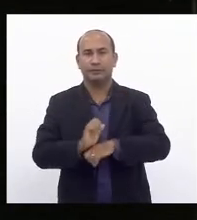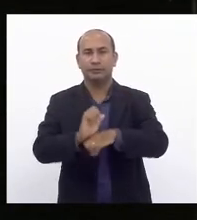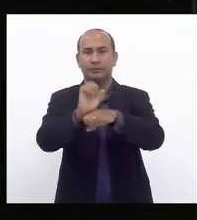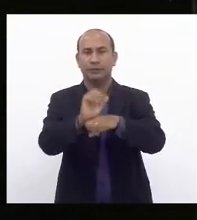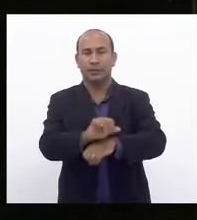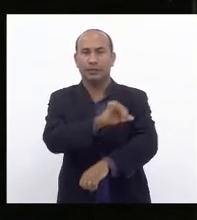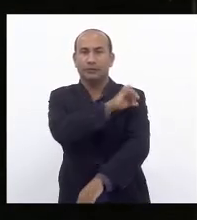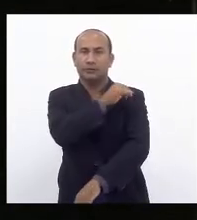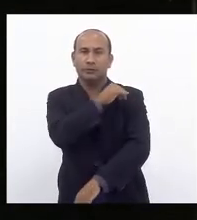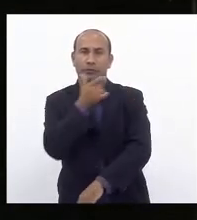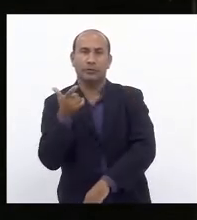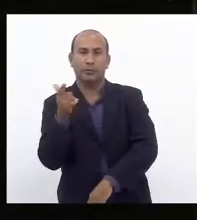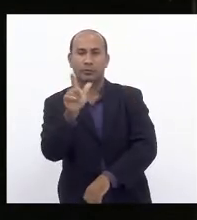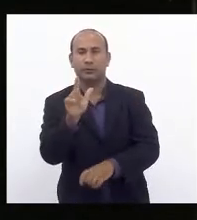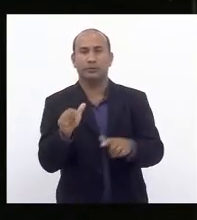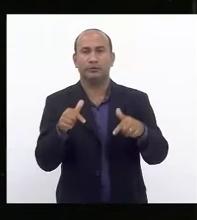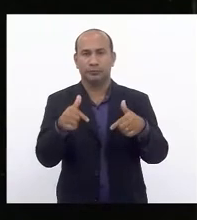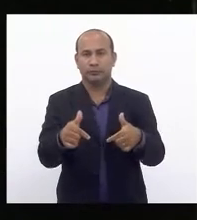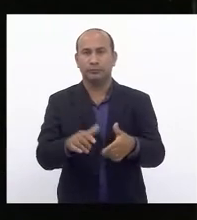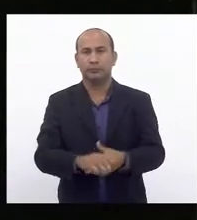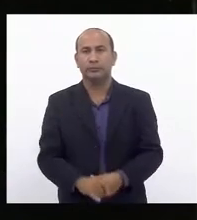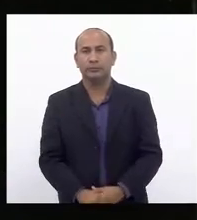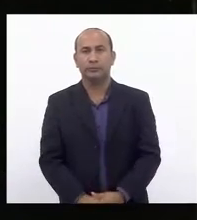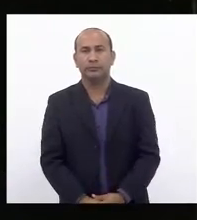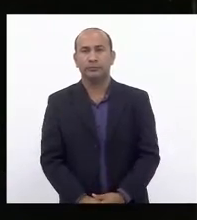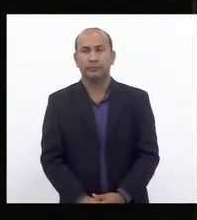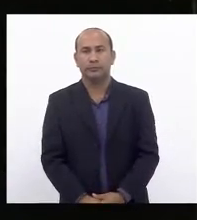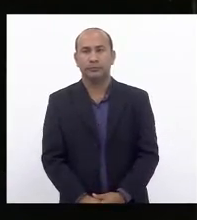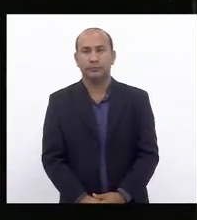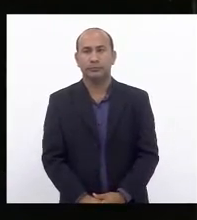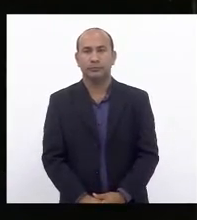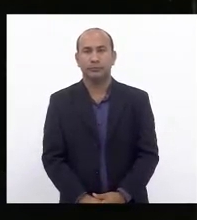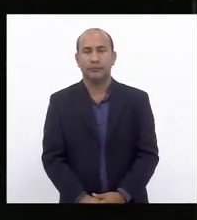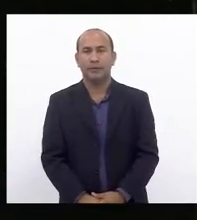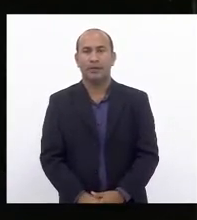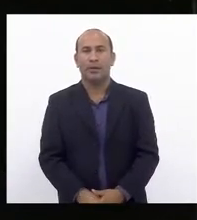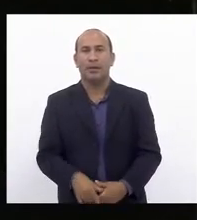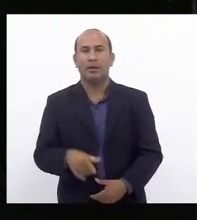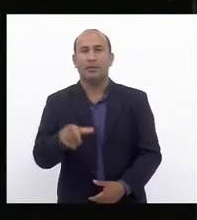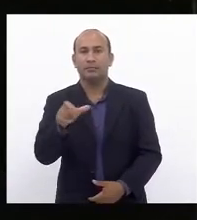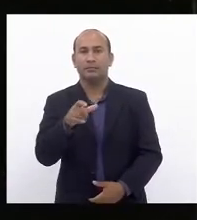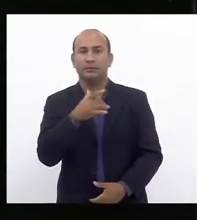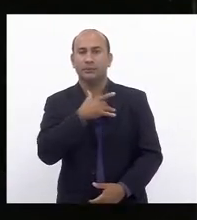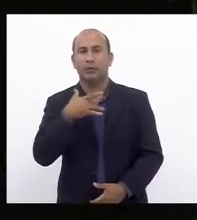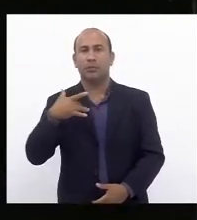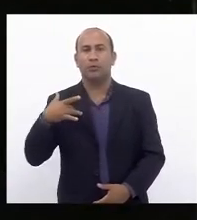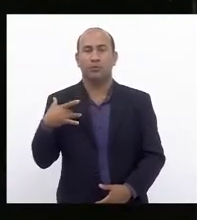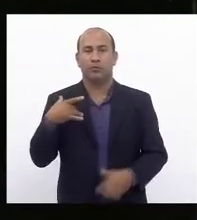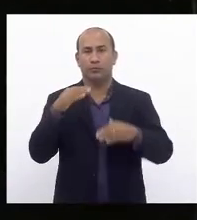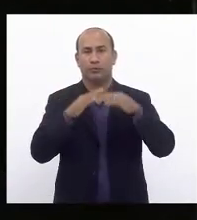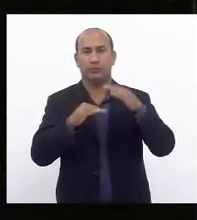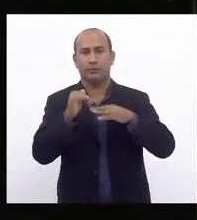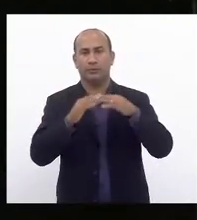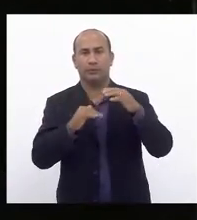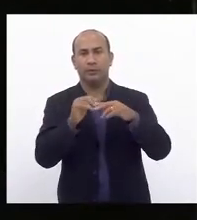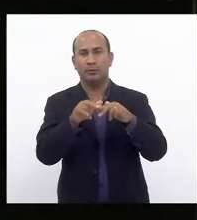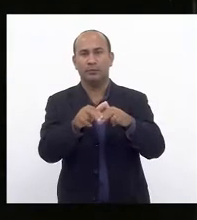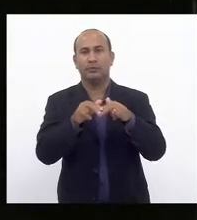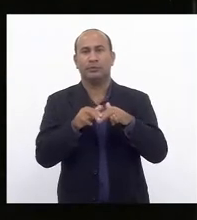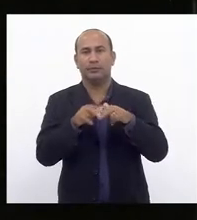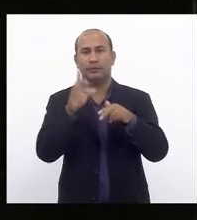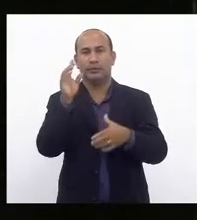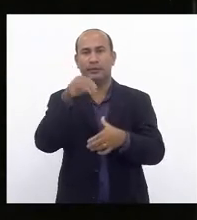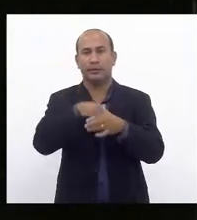Janeiro e da outras providências. Plano de saúde do servidor, proposto pelo projeto de lei,